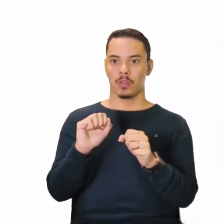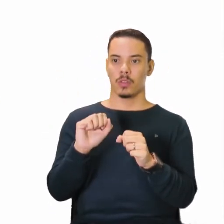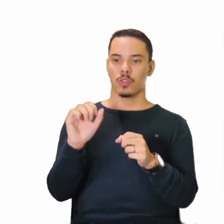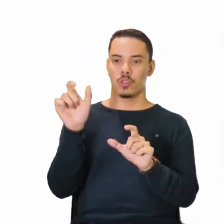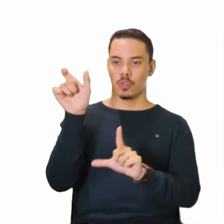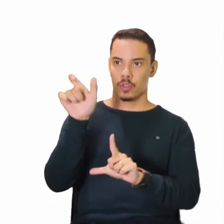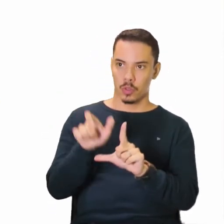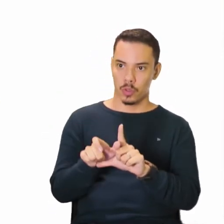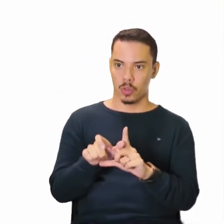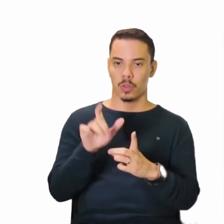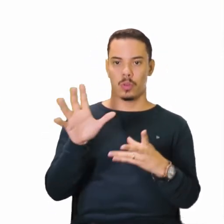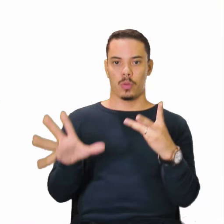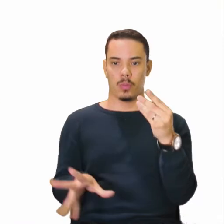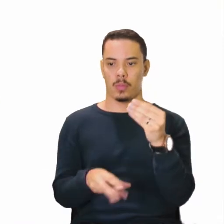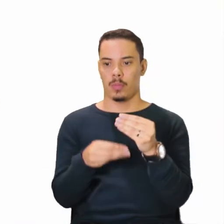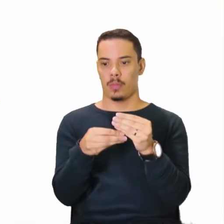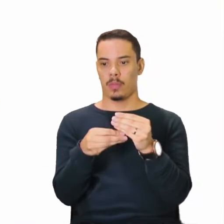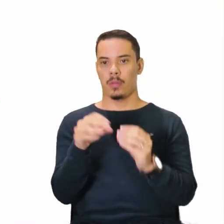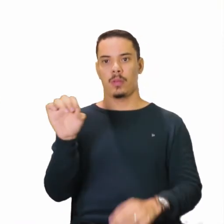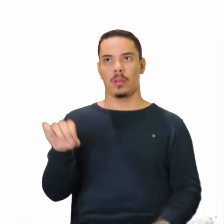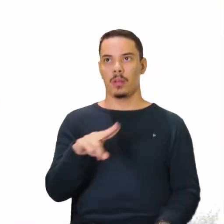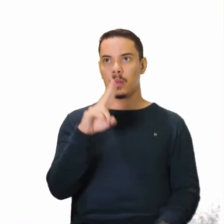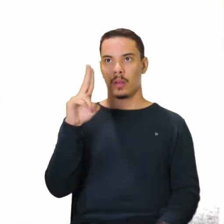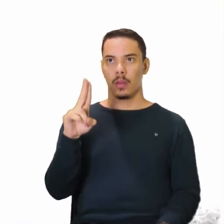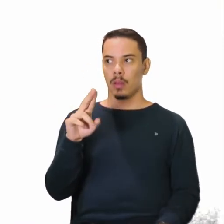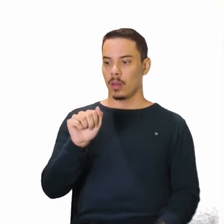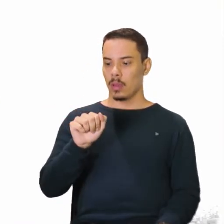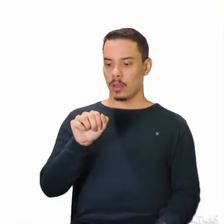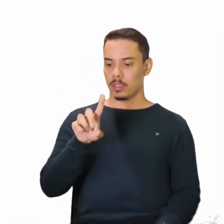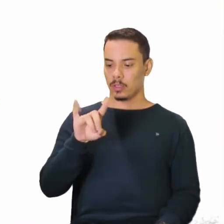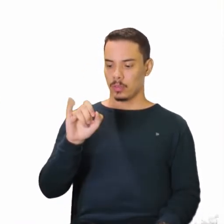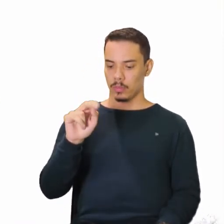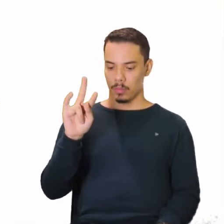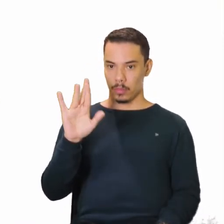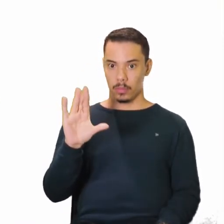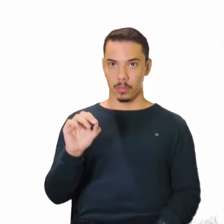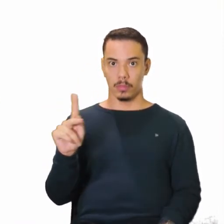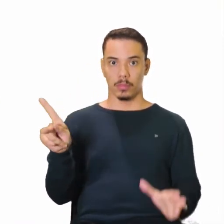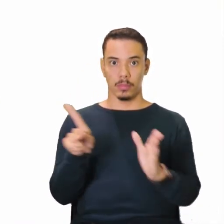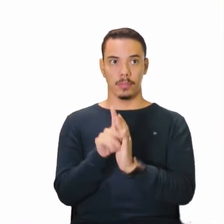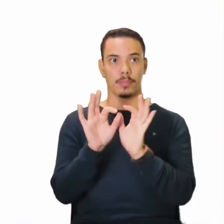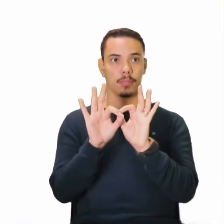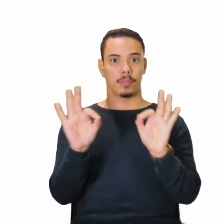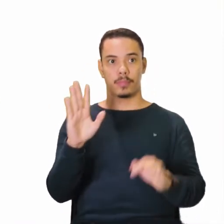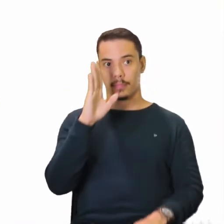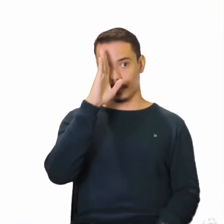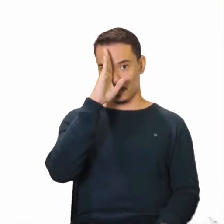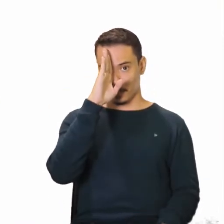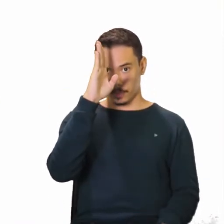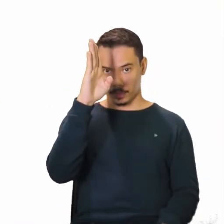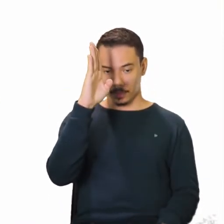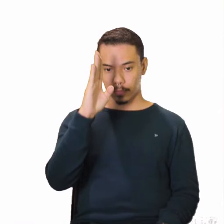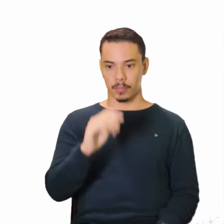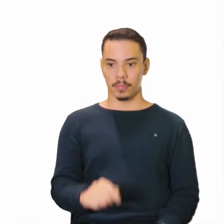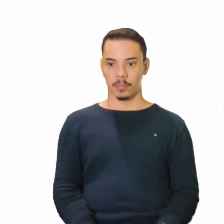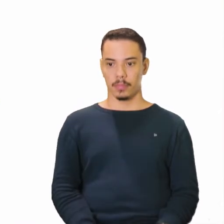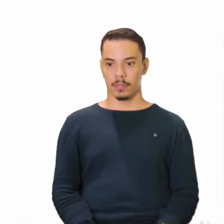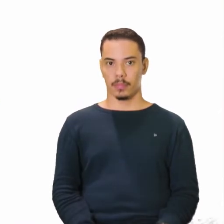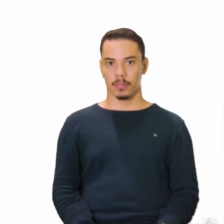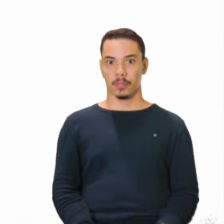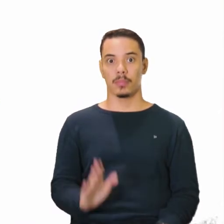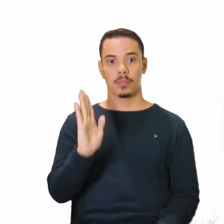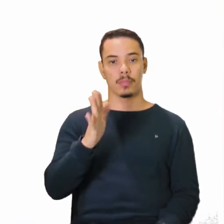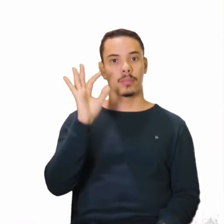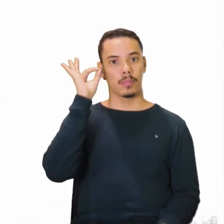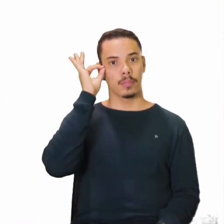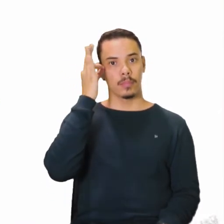de complemento ou adjunto da oração principal. Beleza, então vamos lá. Ela saiu mais